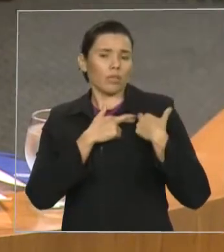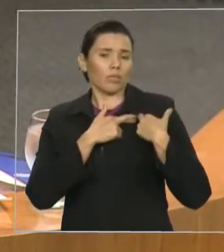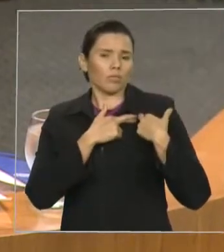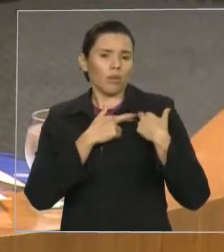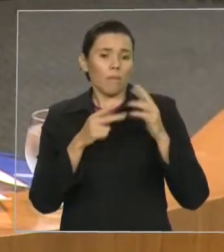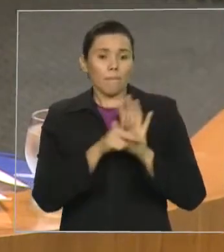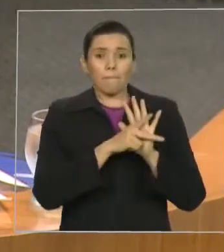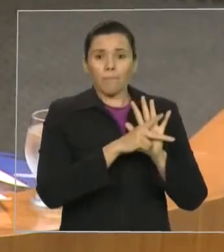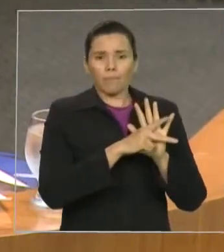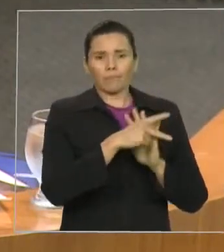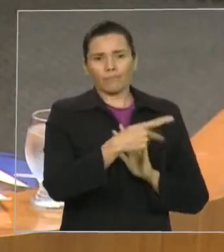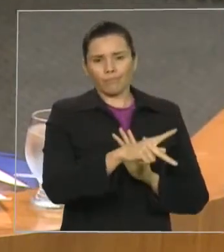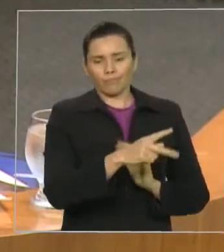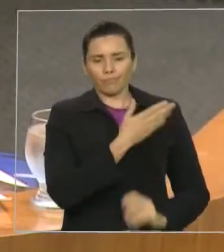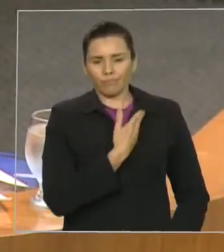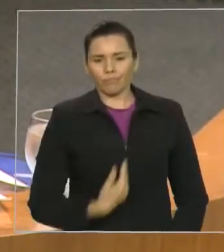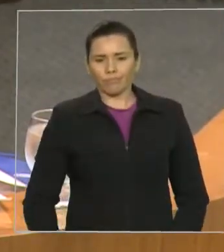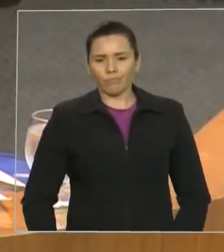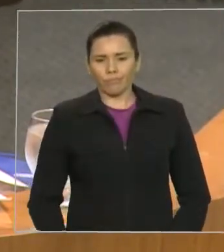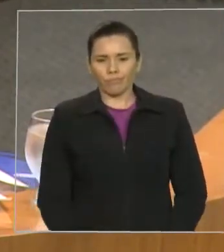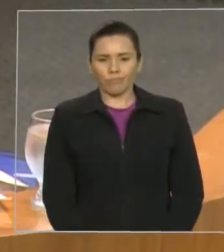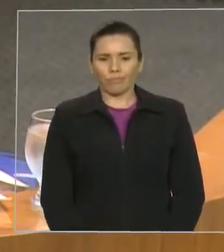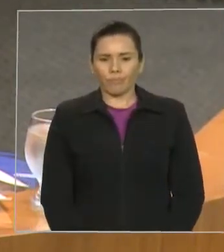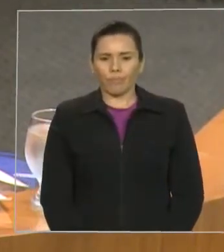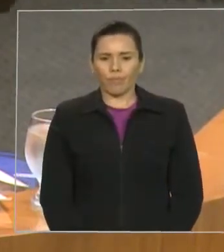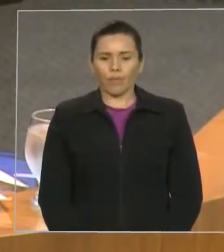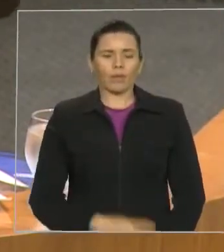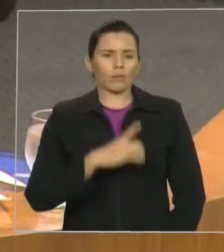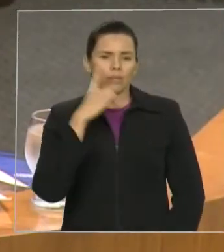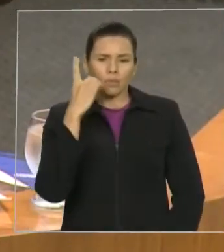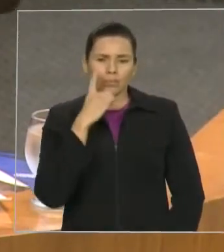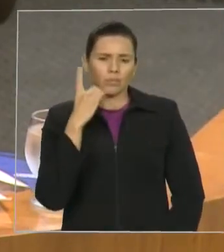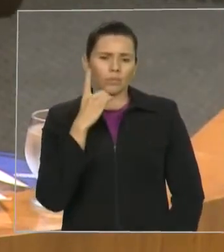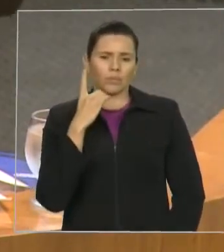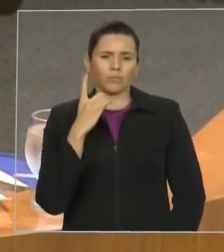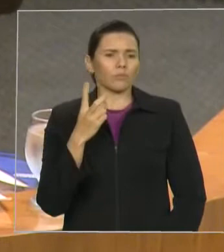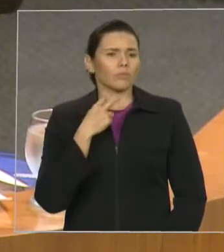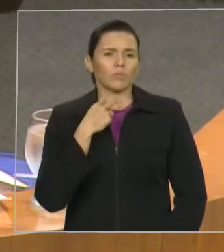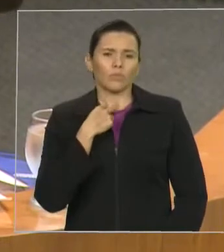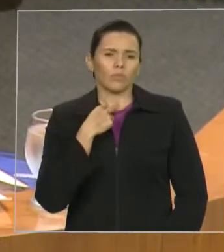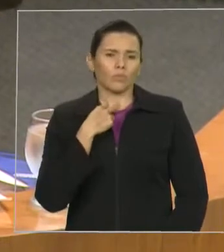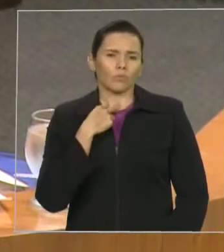Nenhum deputado aqui tem atribuição, tem o poder de sair daqui e resolver